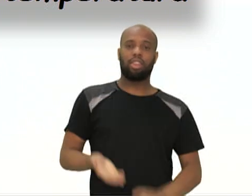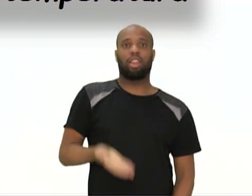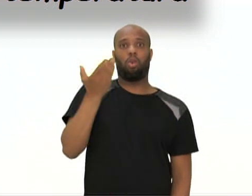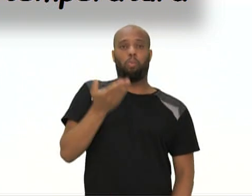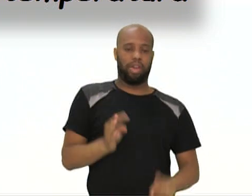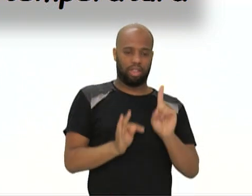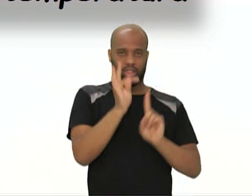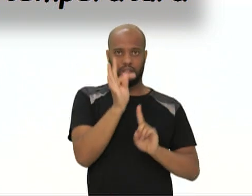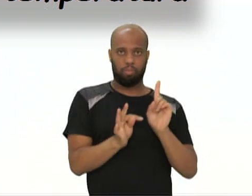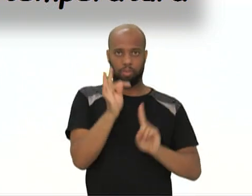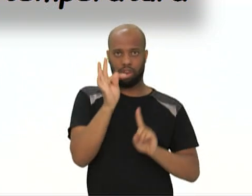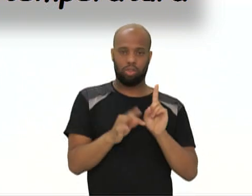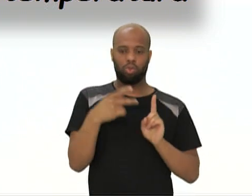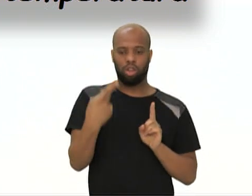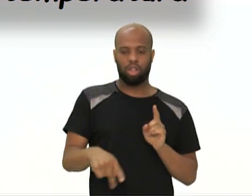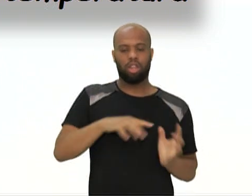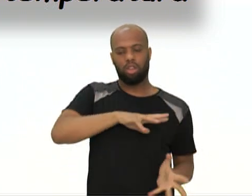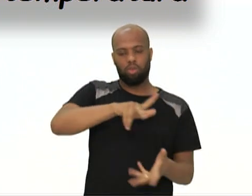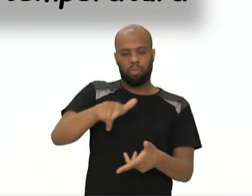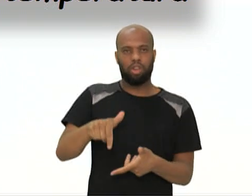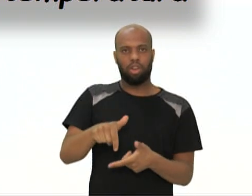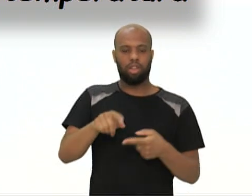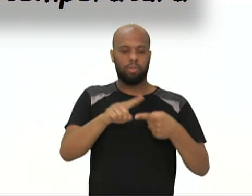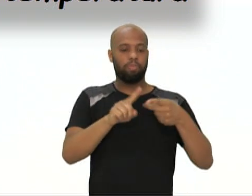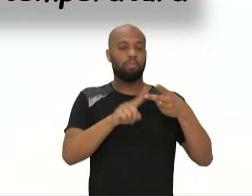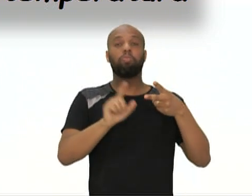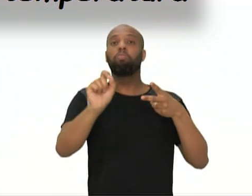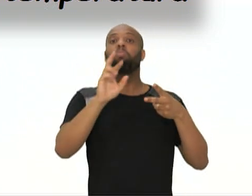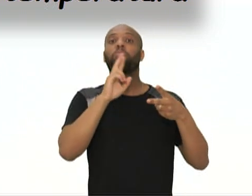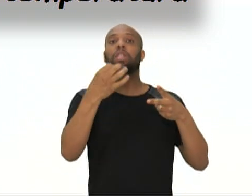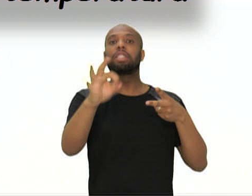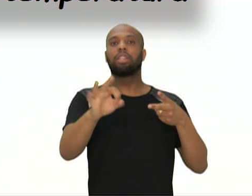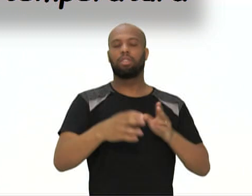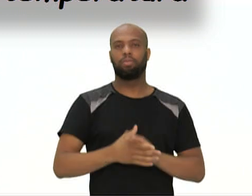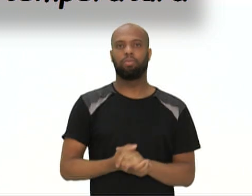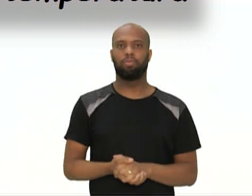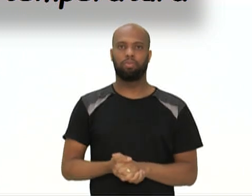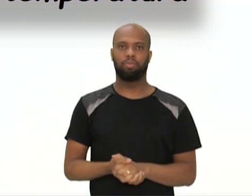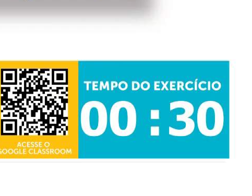aumento da temperatura média do planeta. Letra A ou letra B? Vai lá!